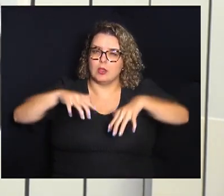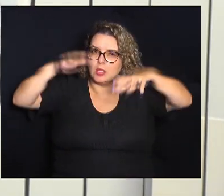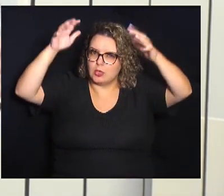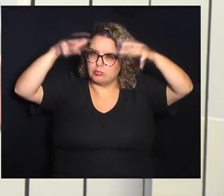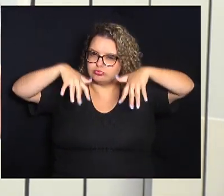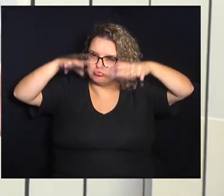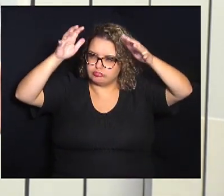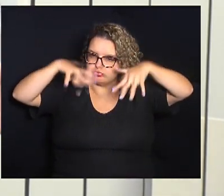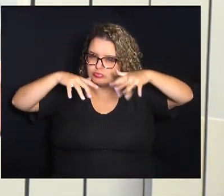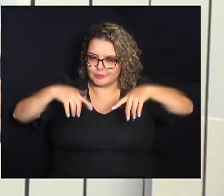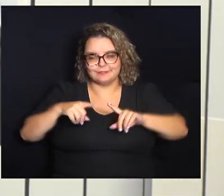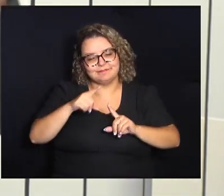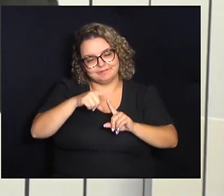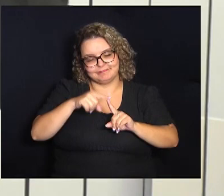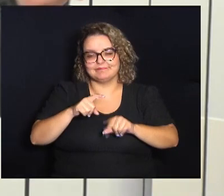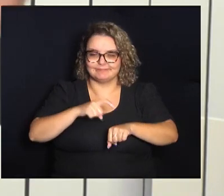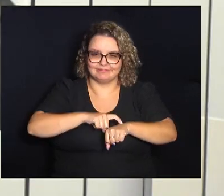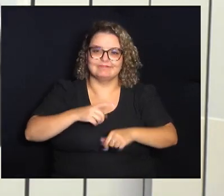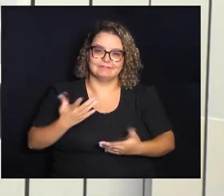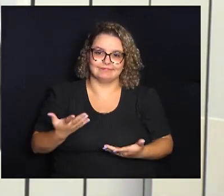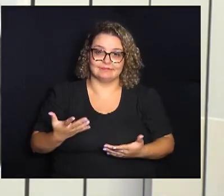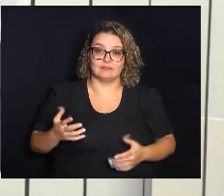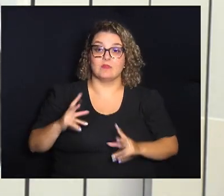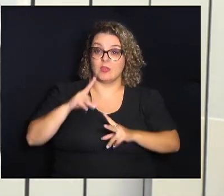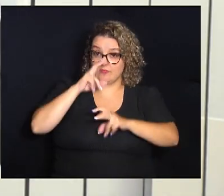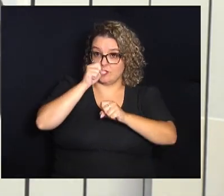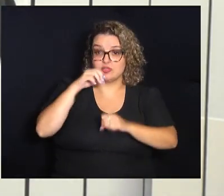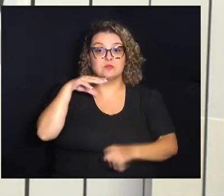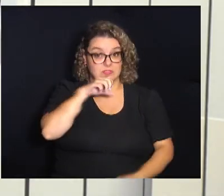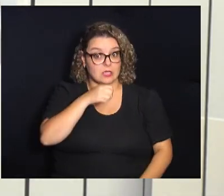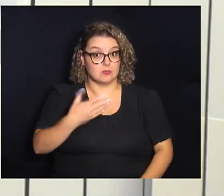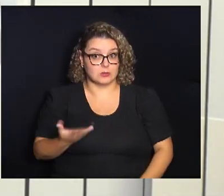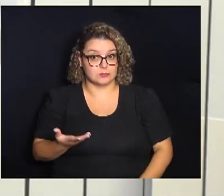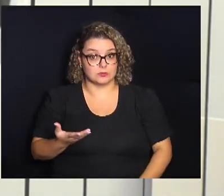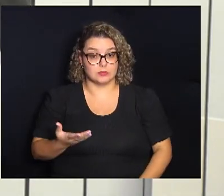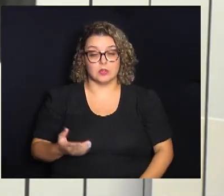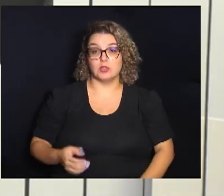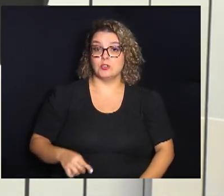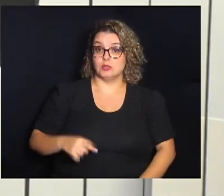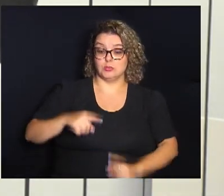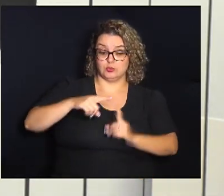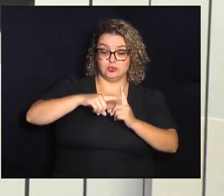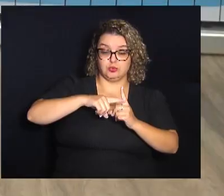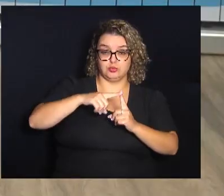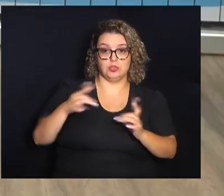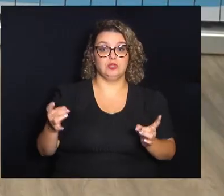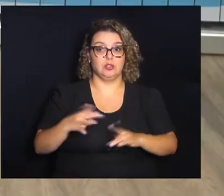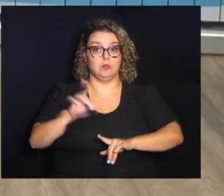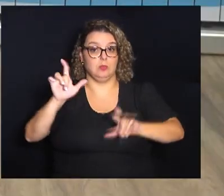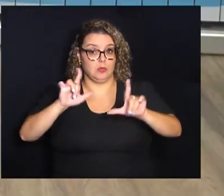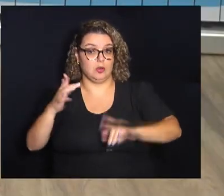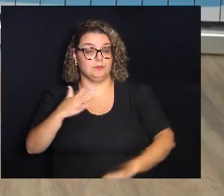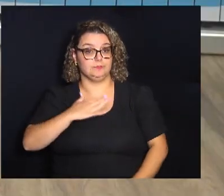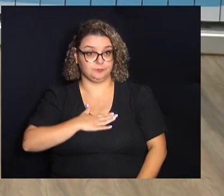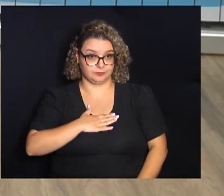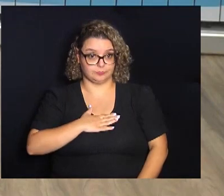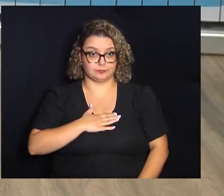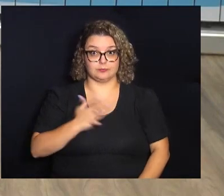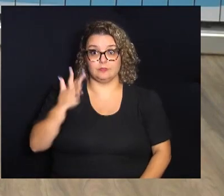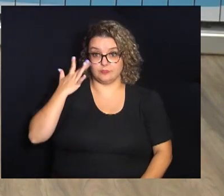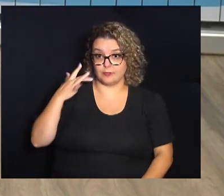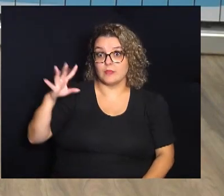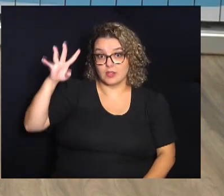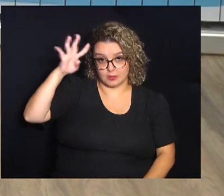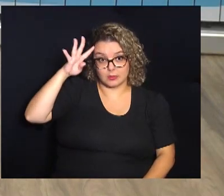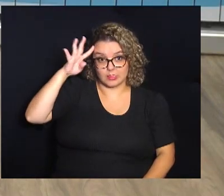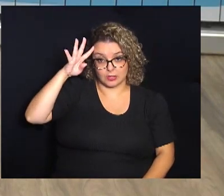chuva típica desta época, né? Forte, mas rápida. Sobre as temperaturas, olha só, elas já estão aqui na minha tela, então para amanhã,